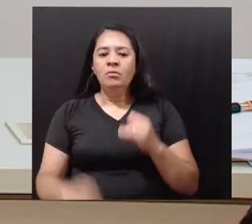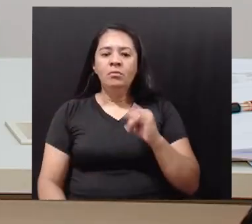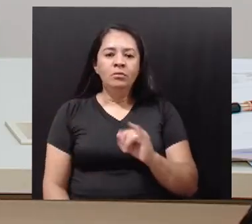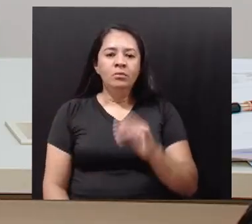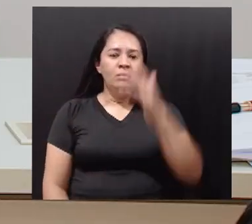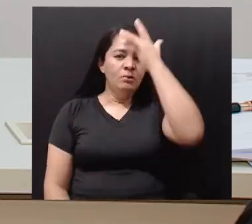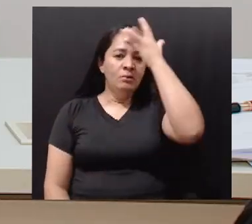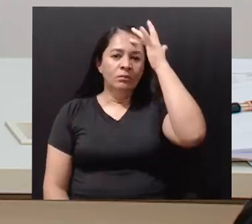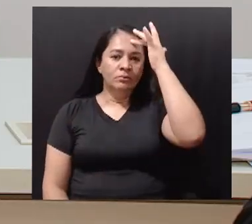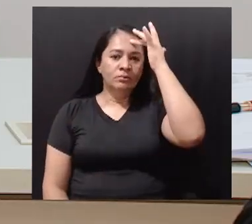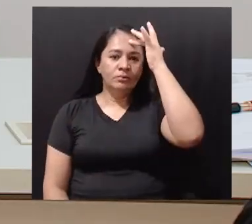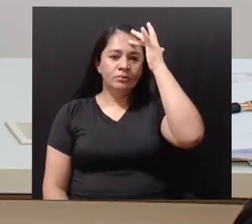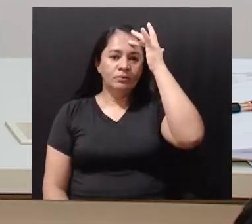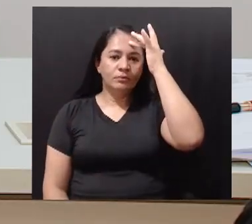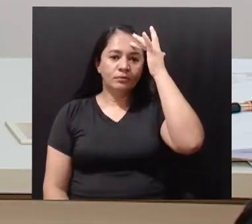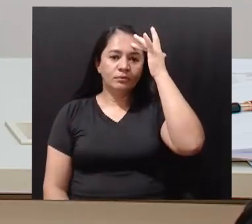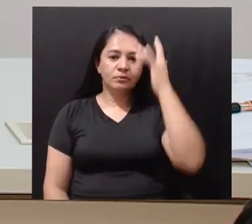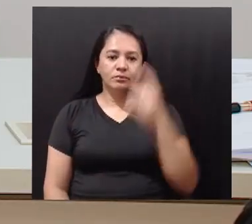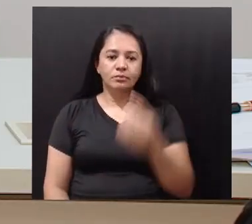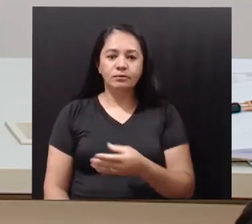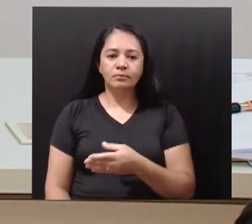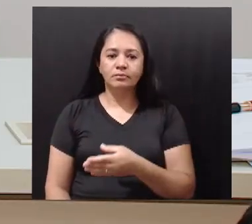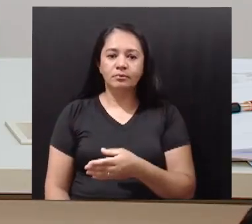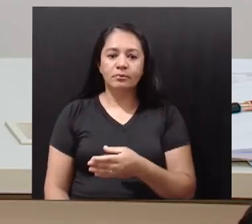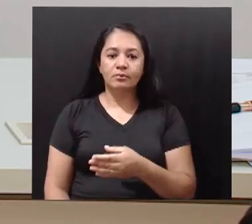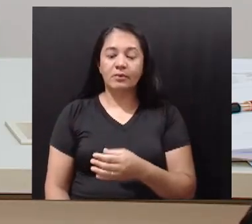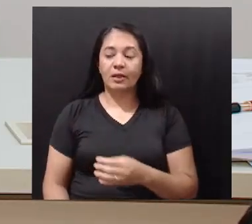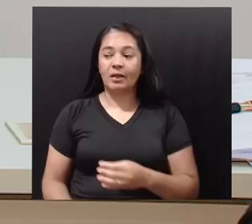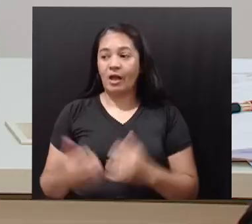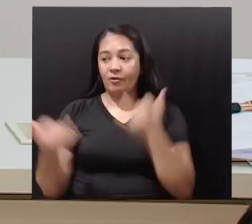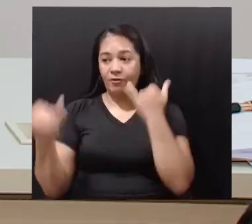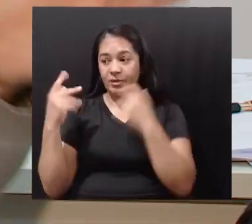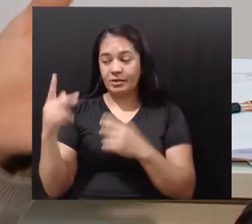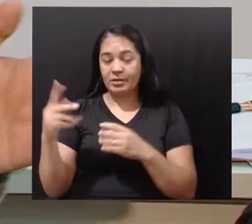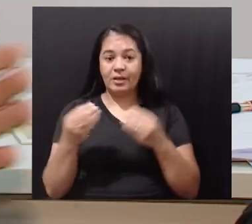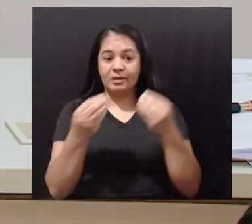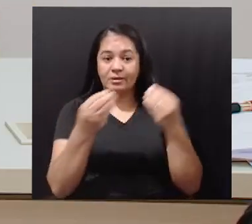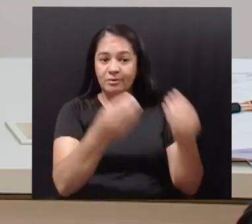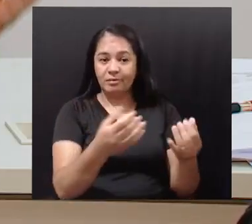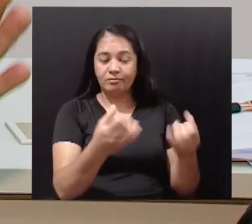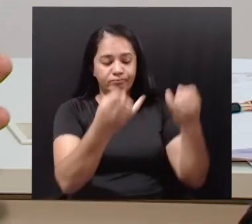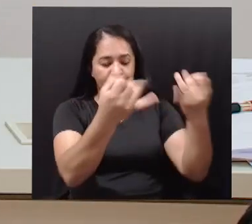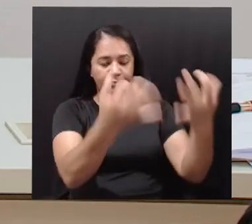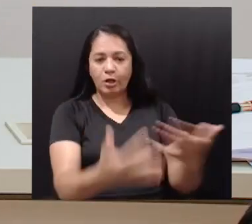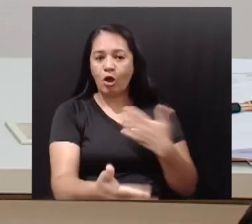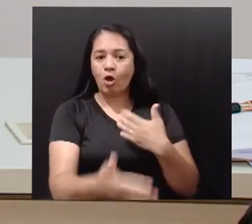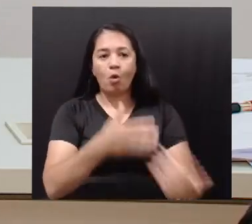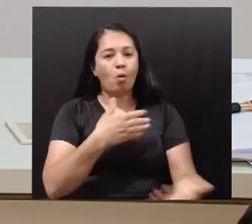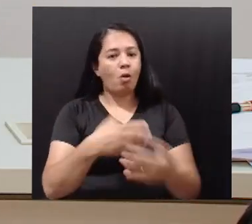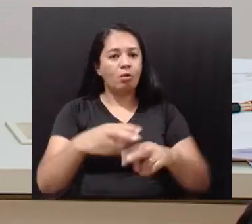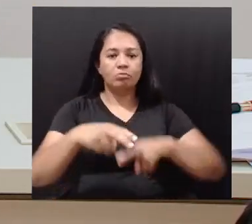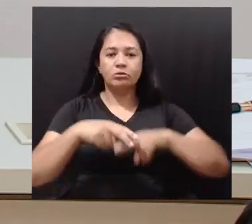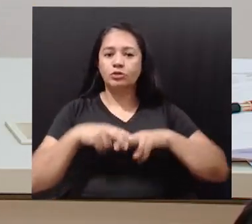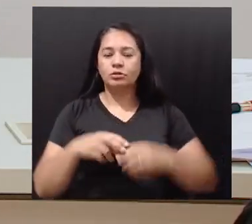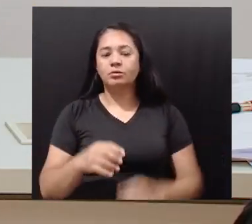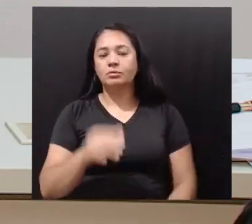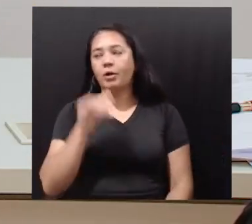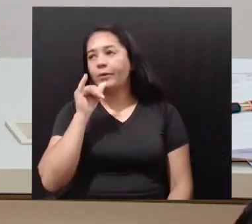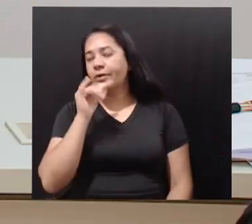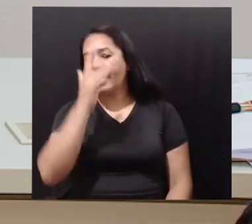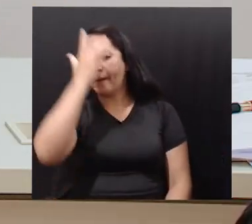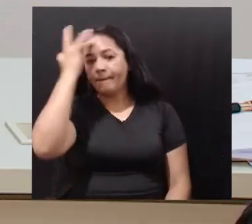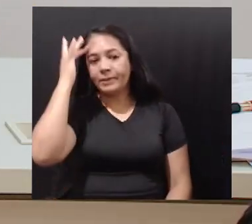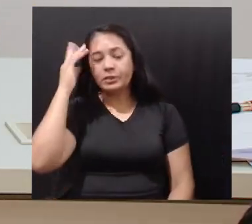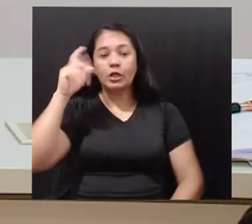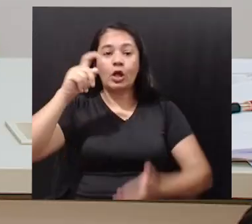ela forneça os dados dela para a Câmara, por qualquer motivo que seja, por exemplo, uma pessoa que é contratada para